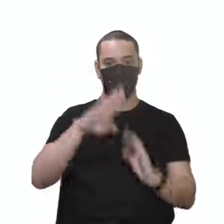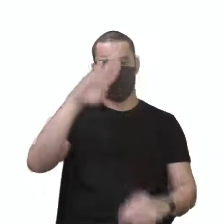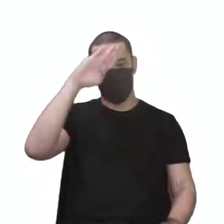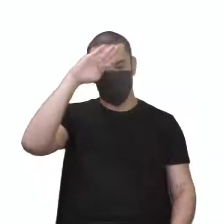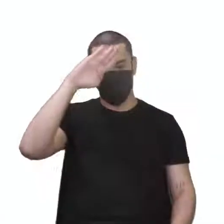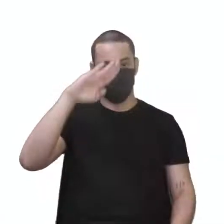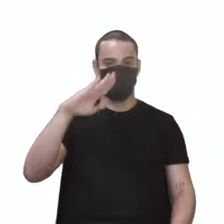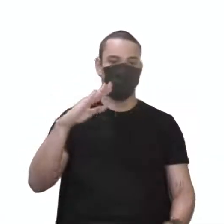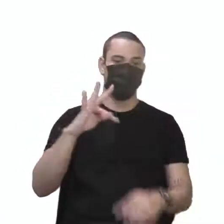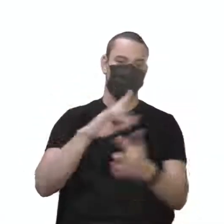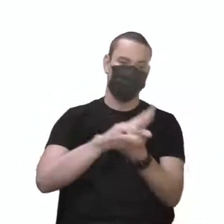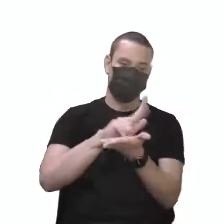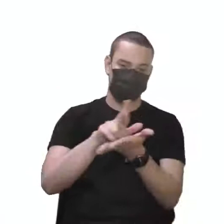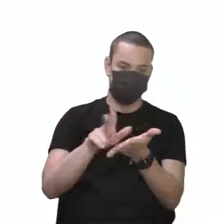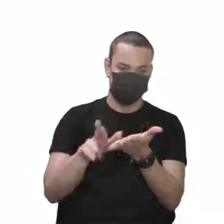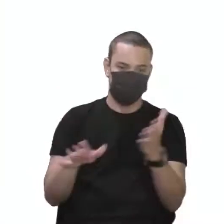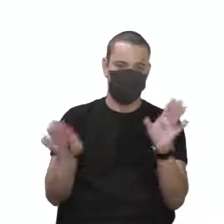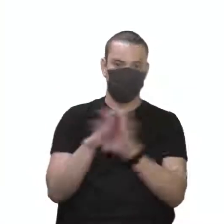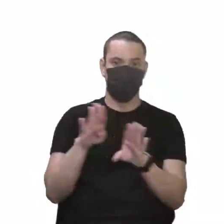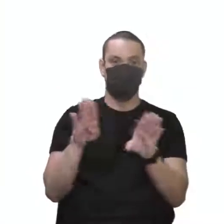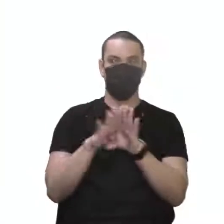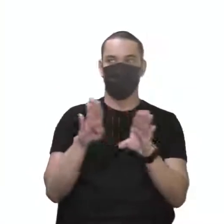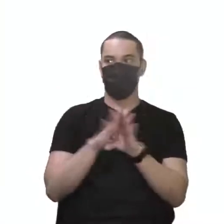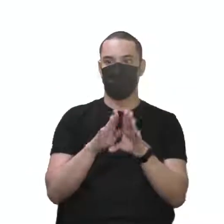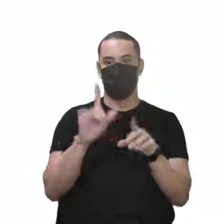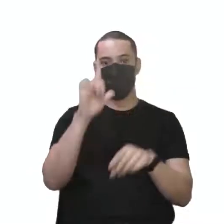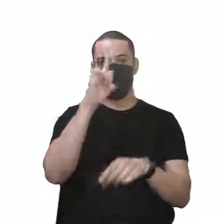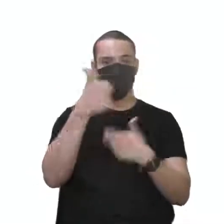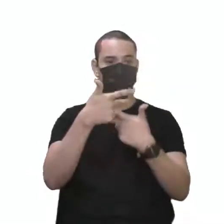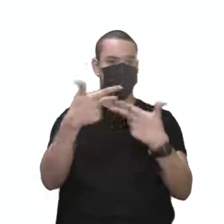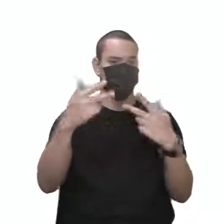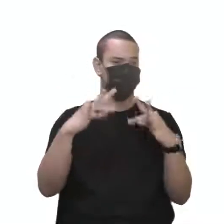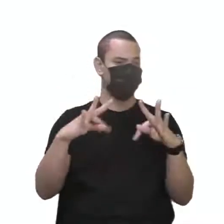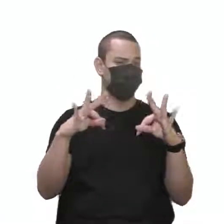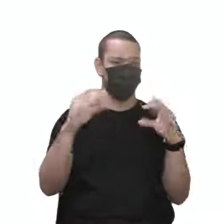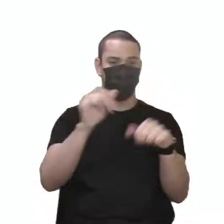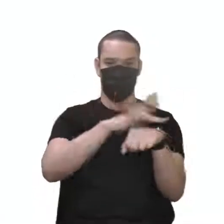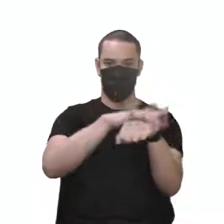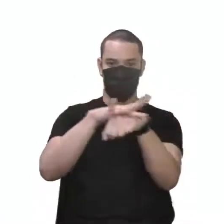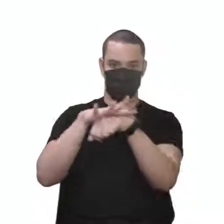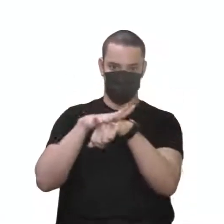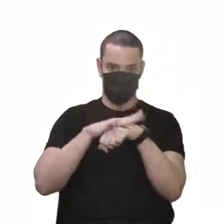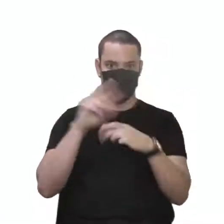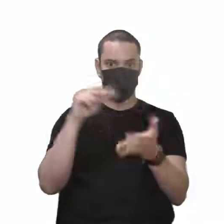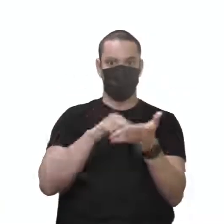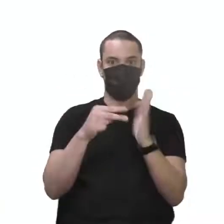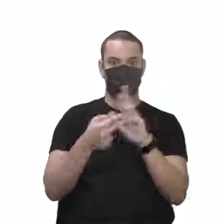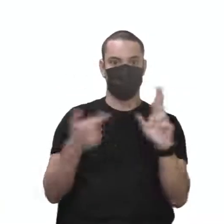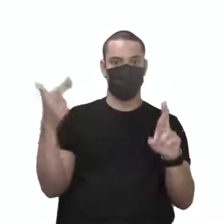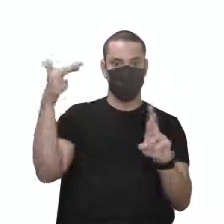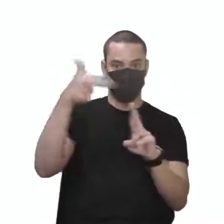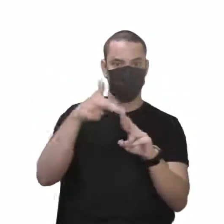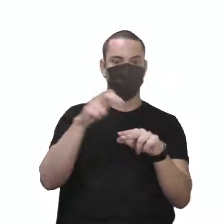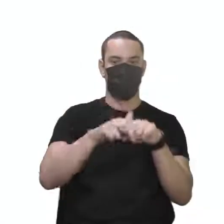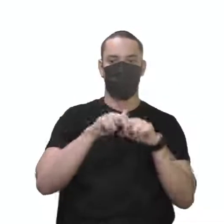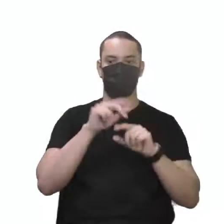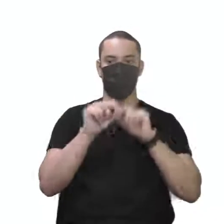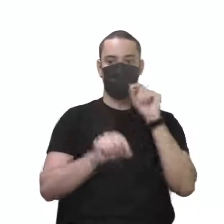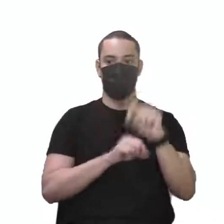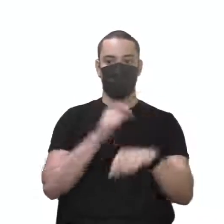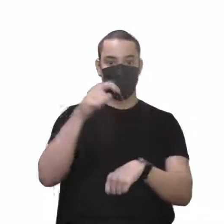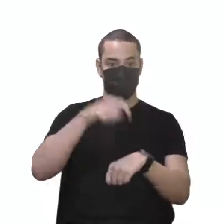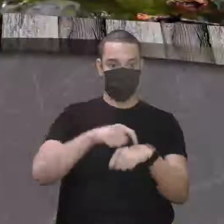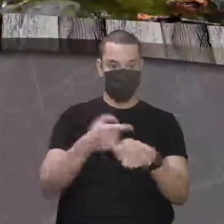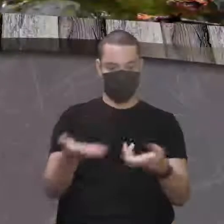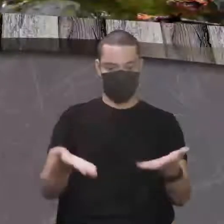doenças, exatamente, causadas tanto por vírus, quanto bactérias, quanto por fungos, certo? Então, nós estamos